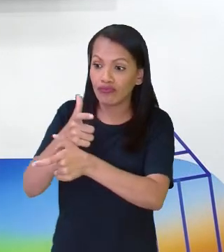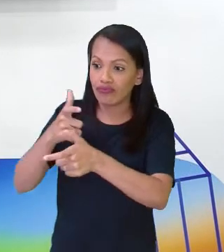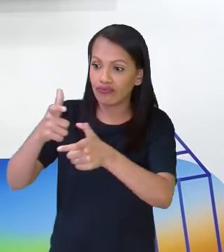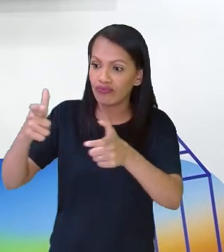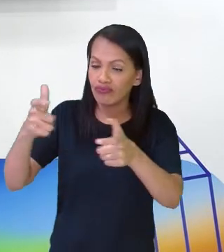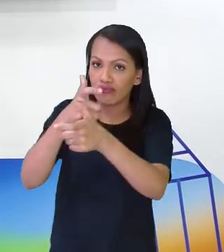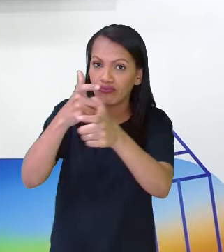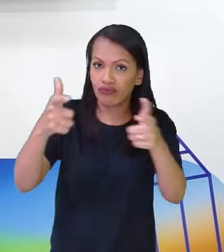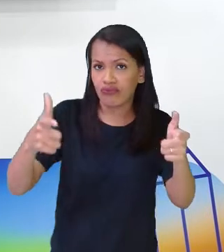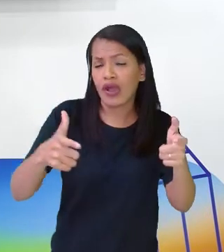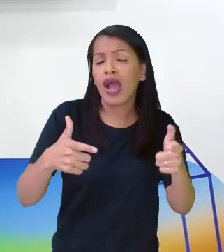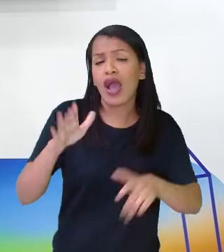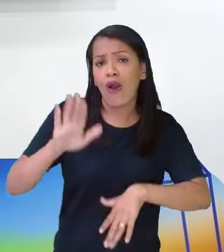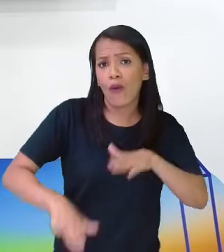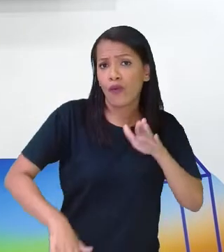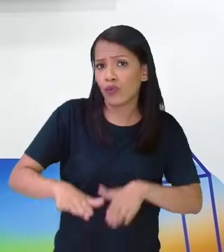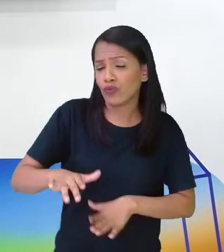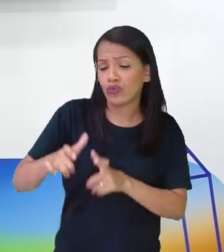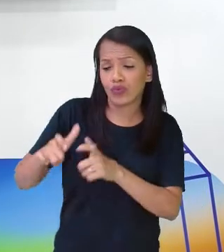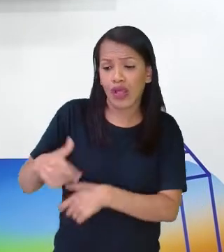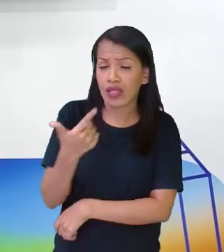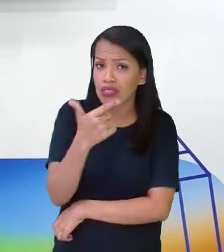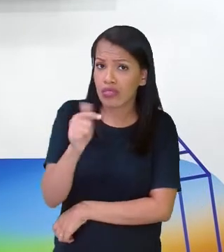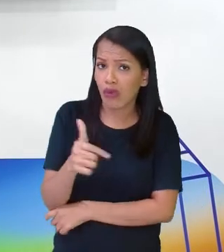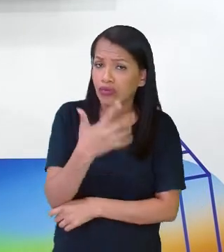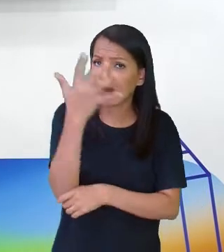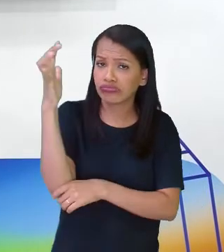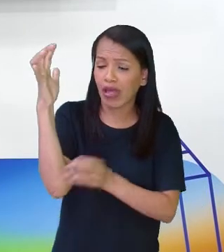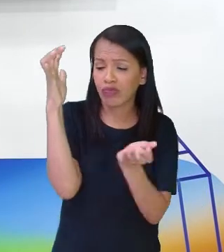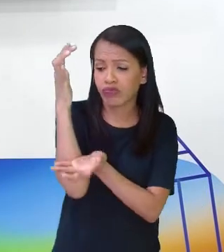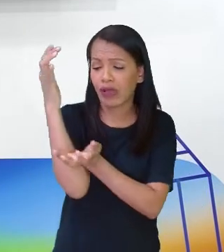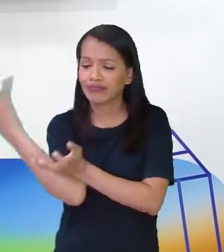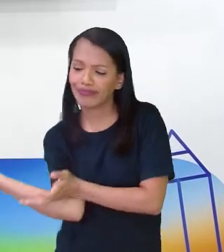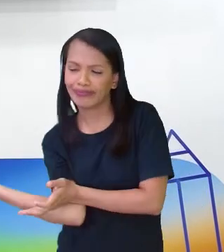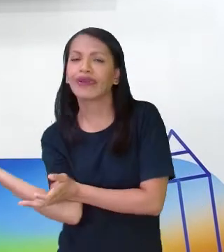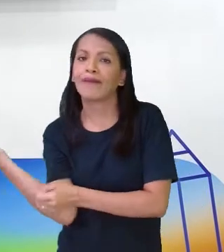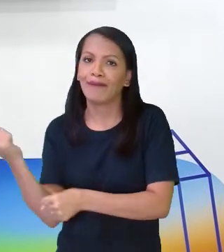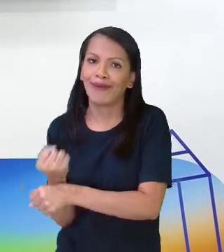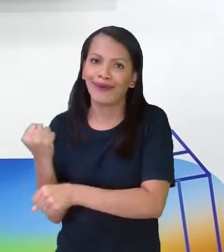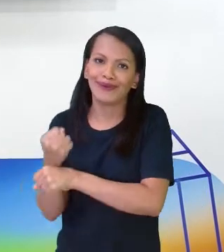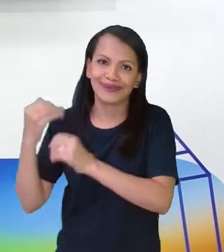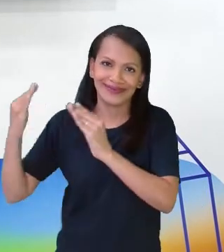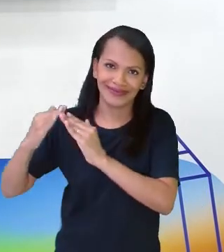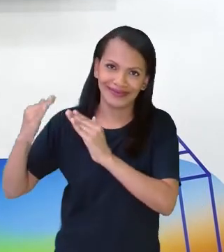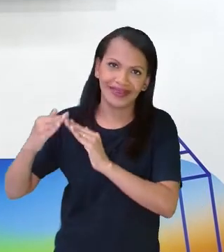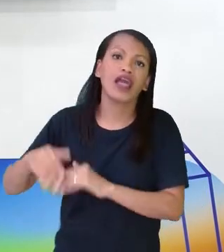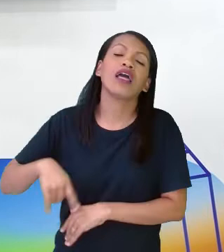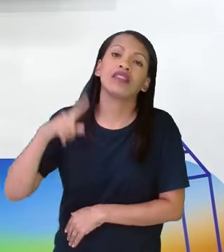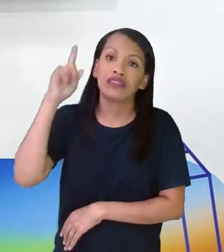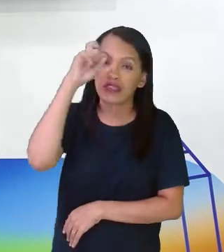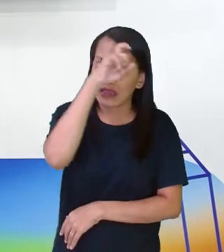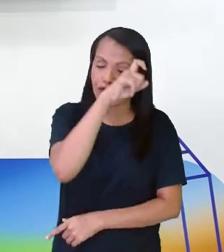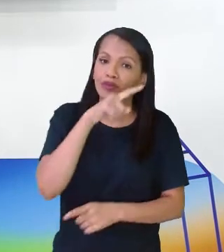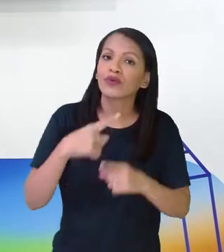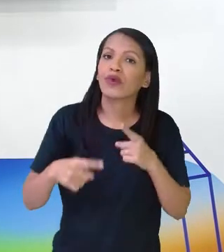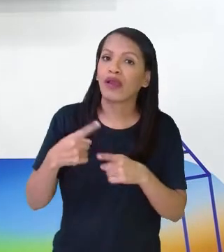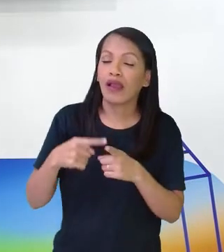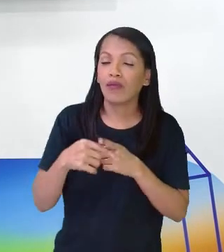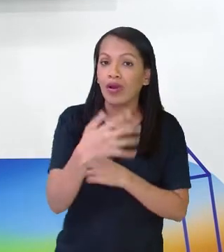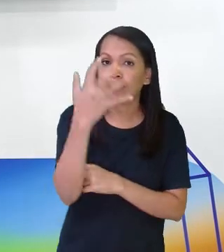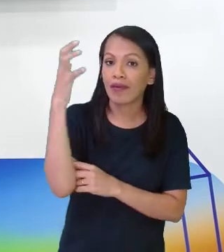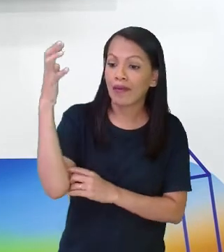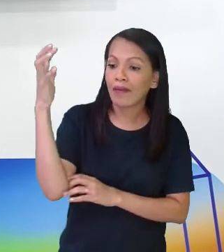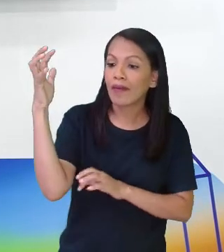gente encontra em alguns locais, mas aí está mais difícil esse processo de a gente sair para pegar uma fruta no pé e comer. Mas a